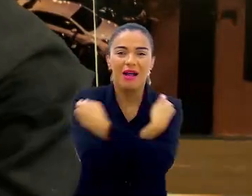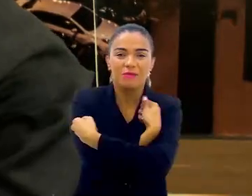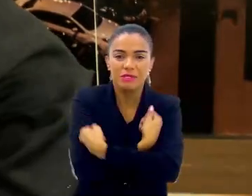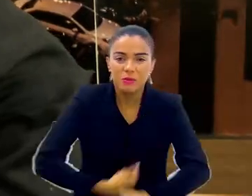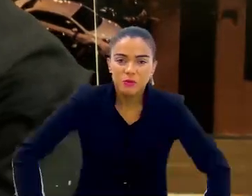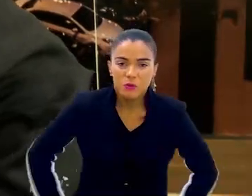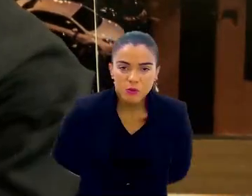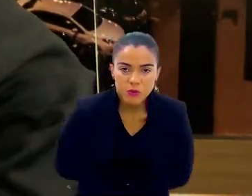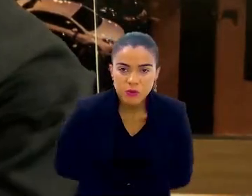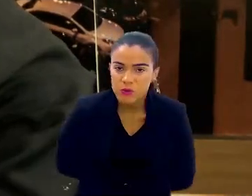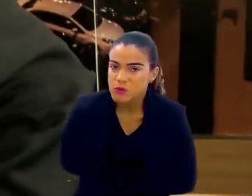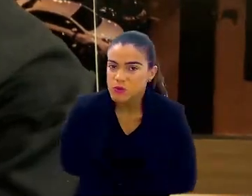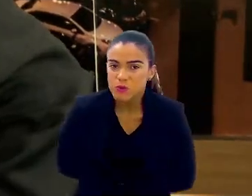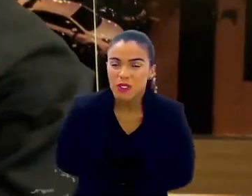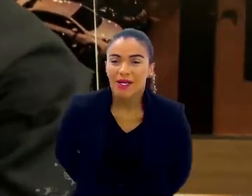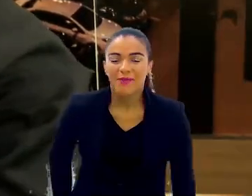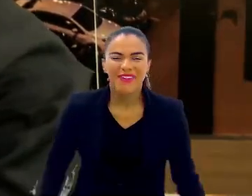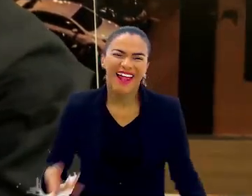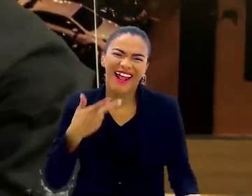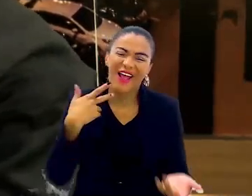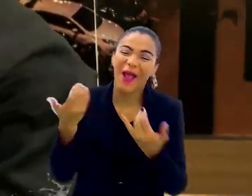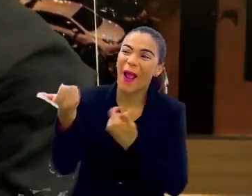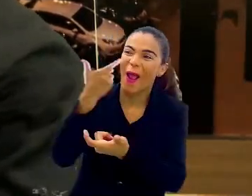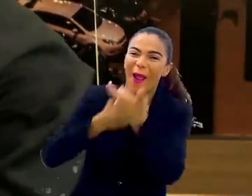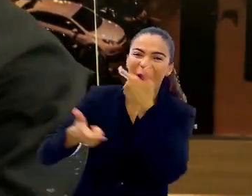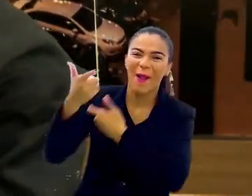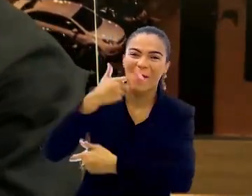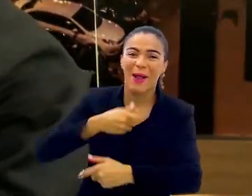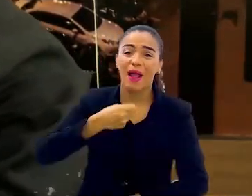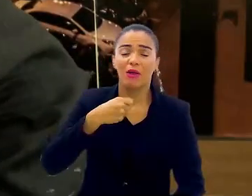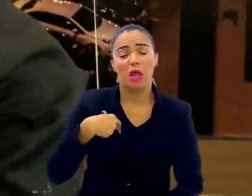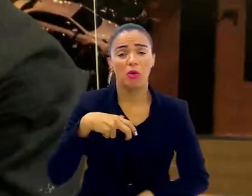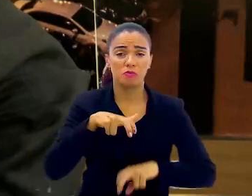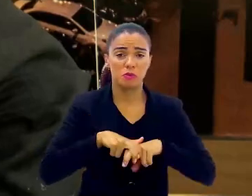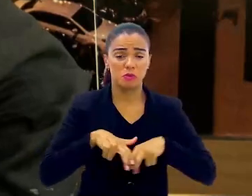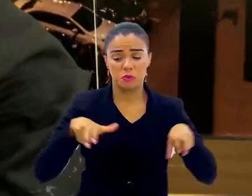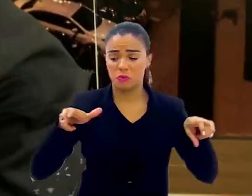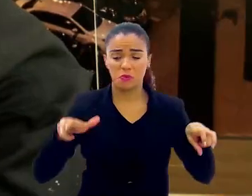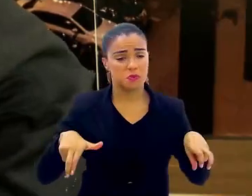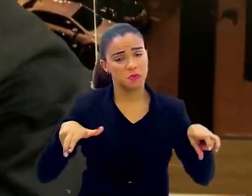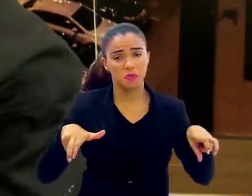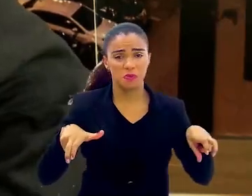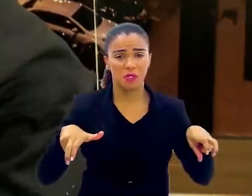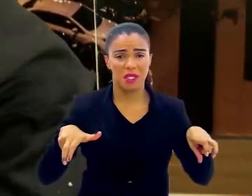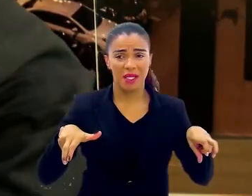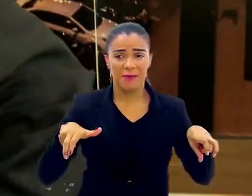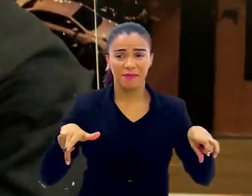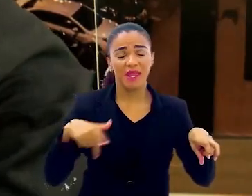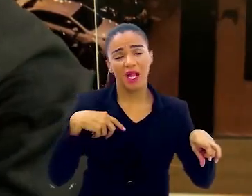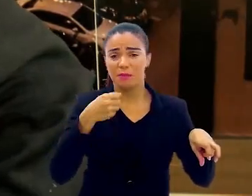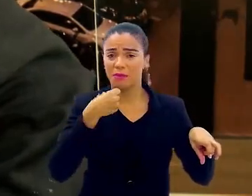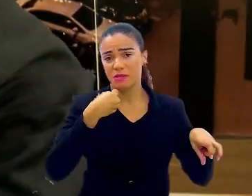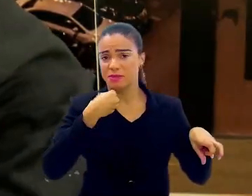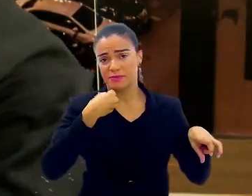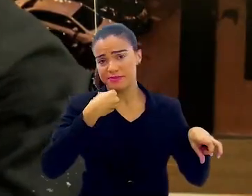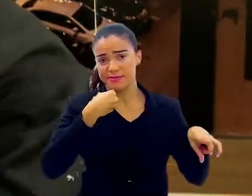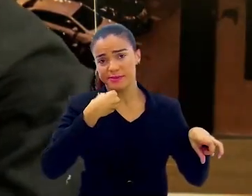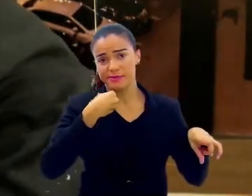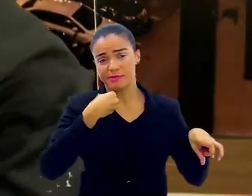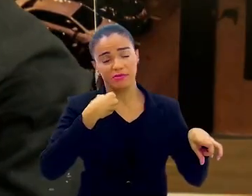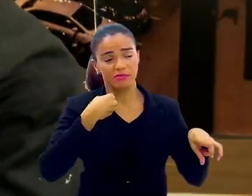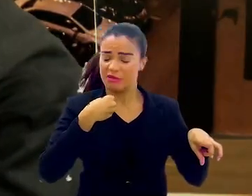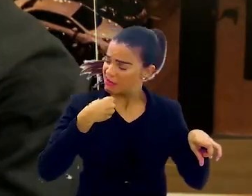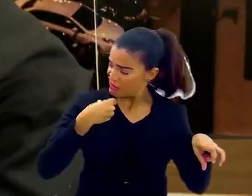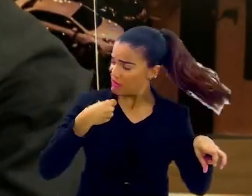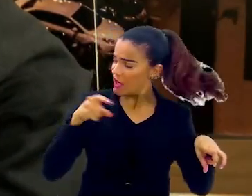força. Ela estava brigando comigo, falar no plenário. Ela, o microfone, eu sentado no plenário e ela no microfone.